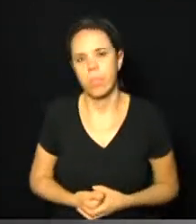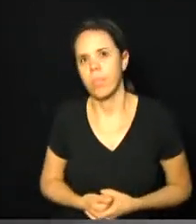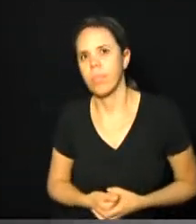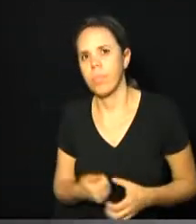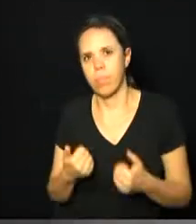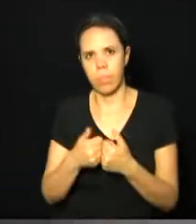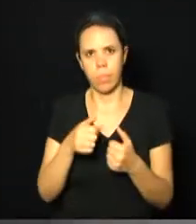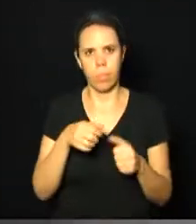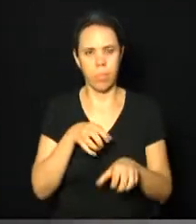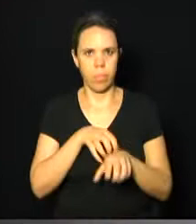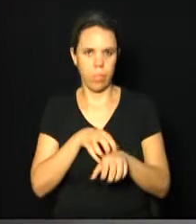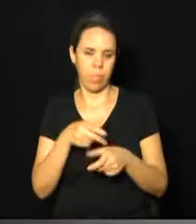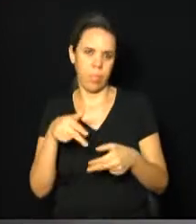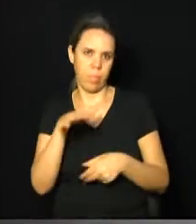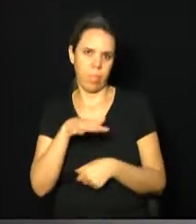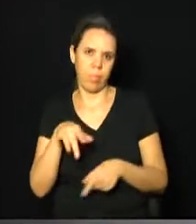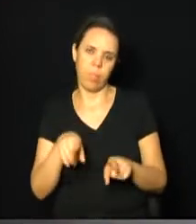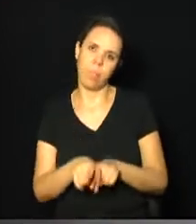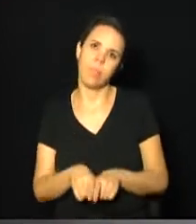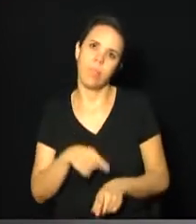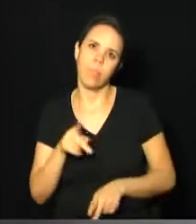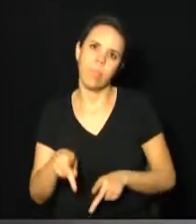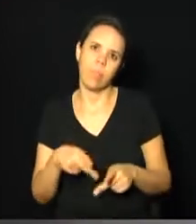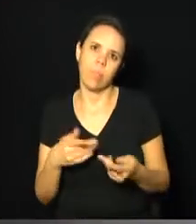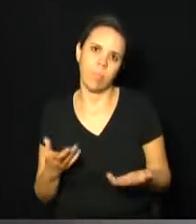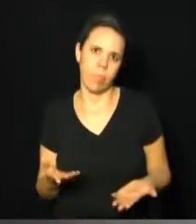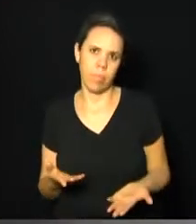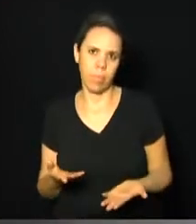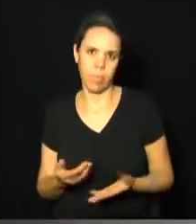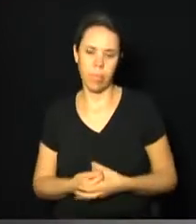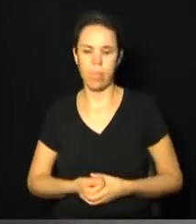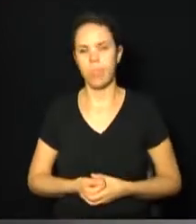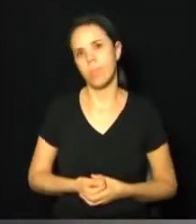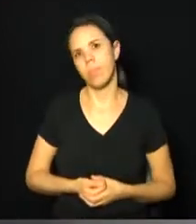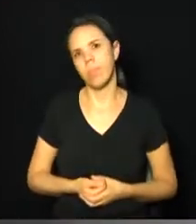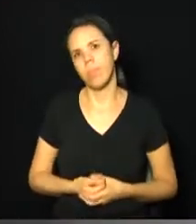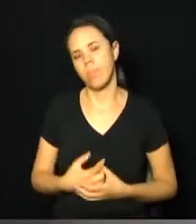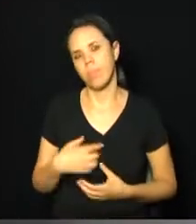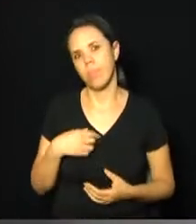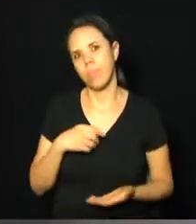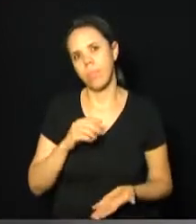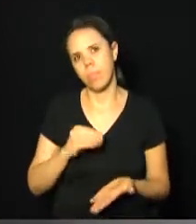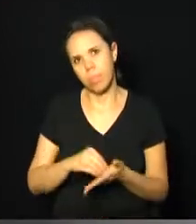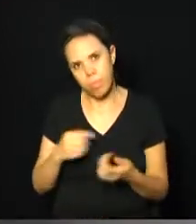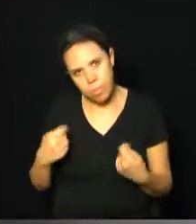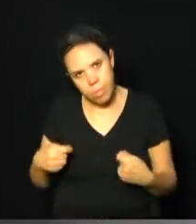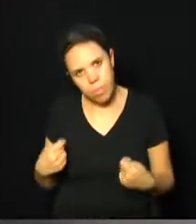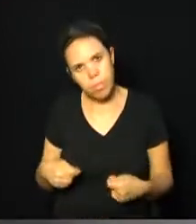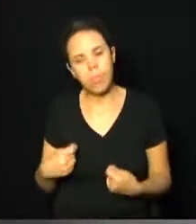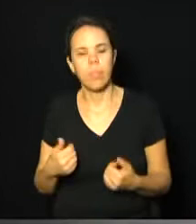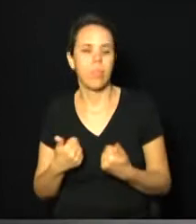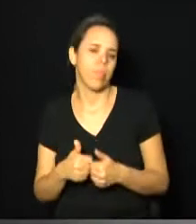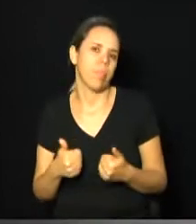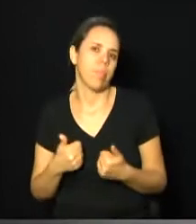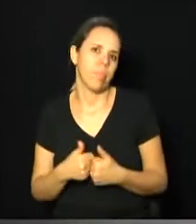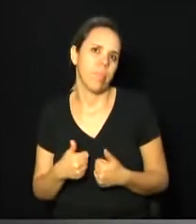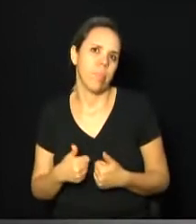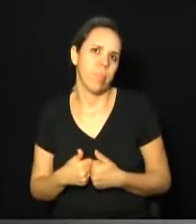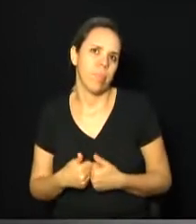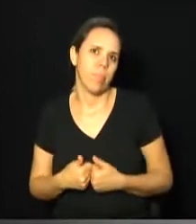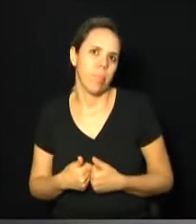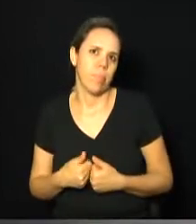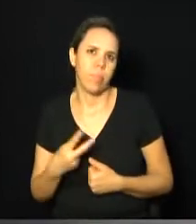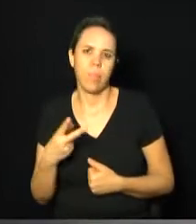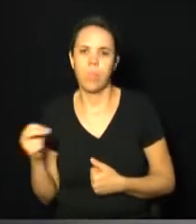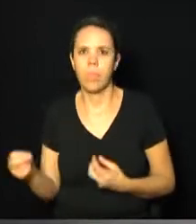coletivo, também, que a população sente muita falta, que os ônibus lá, acho que é de